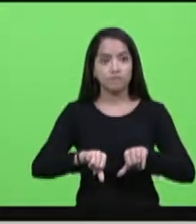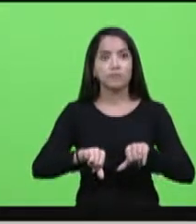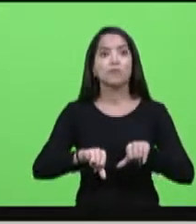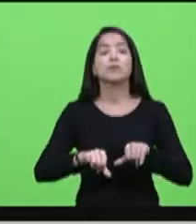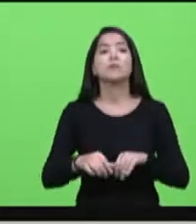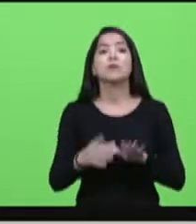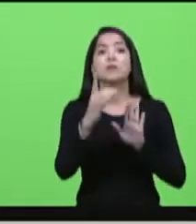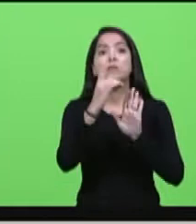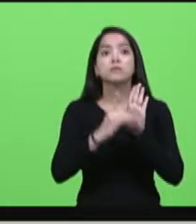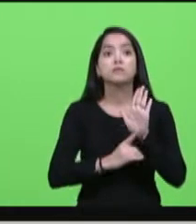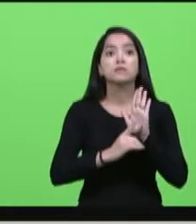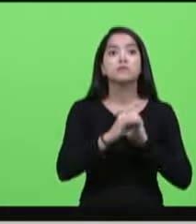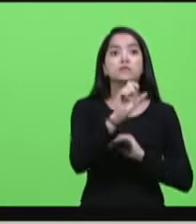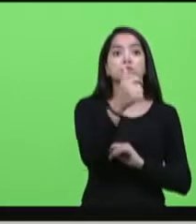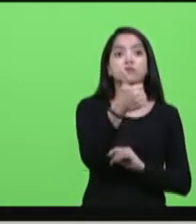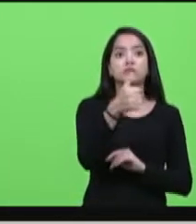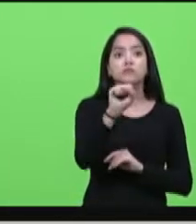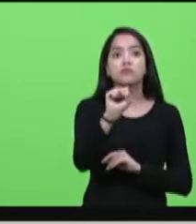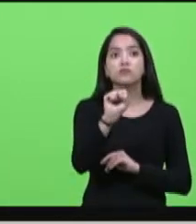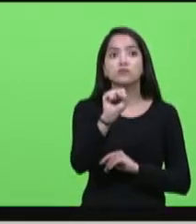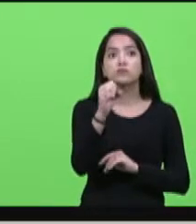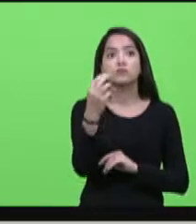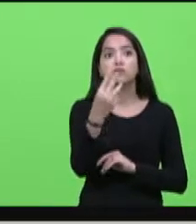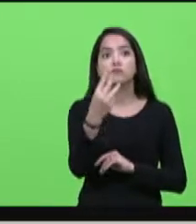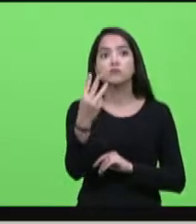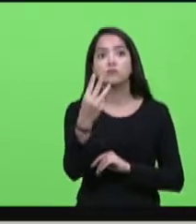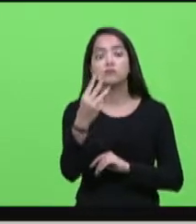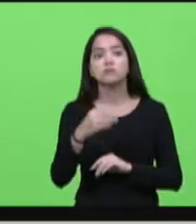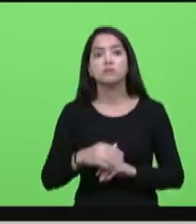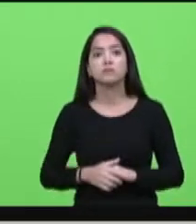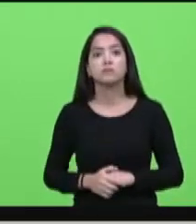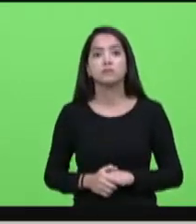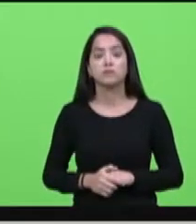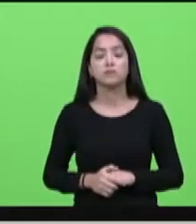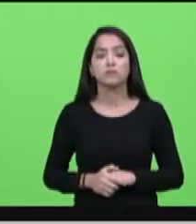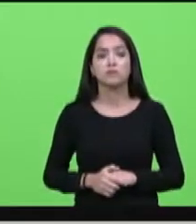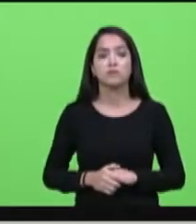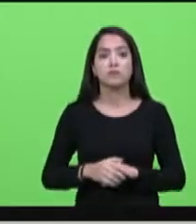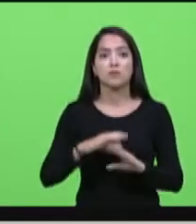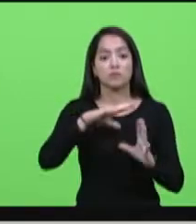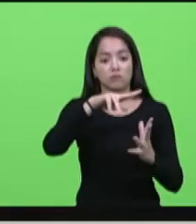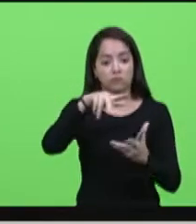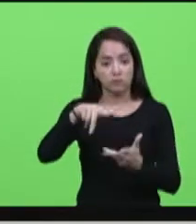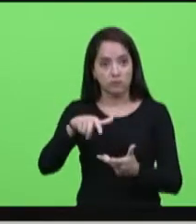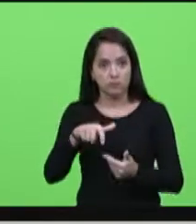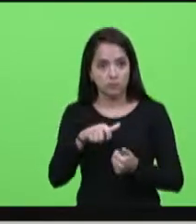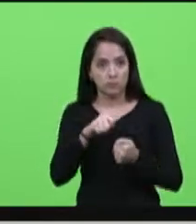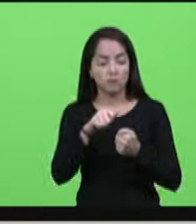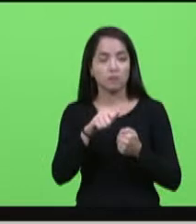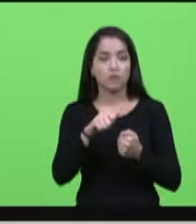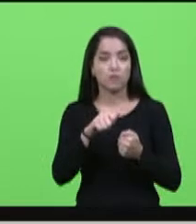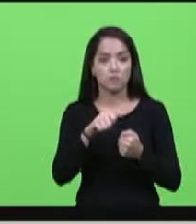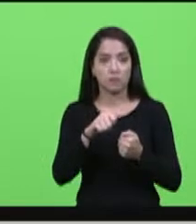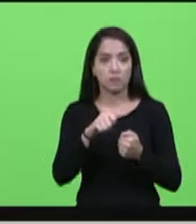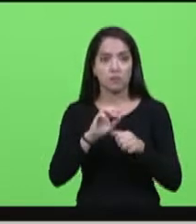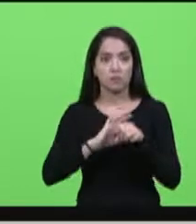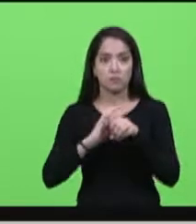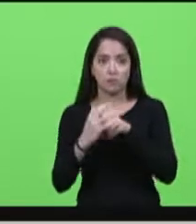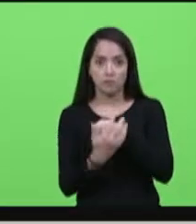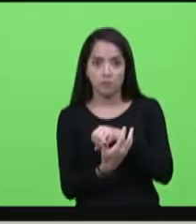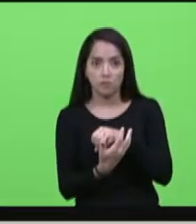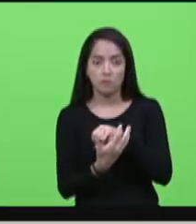Legislativo 18.332/2020 da emergência de saúde pública de importância internacional decorrente do